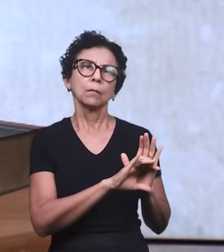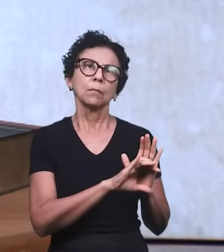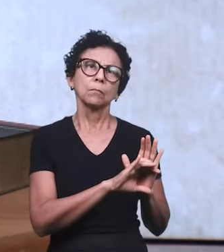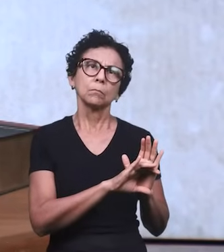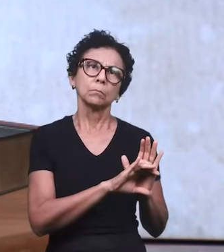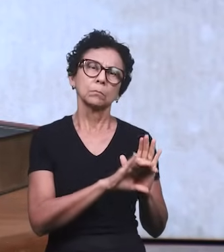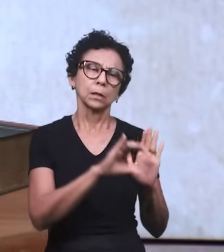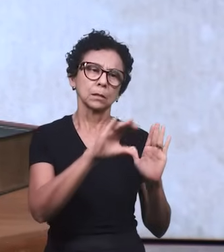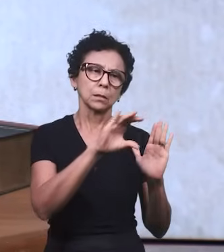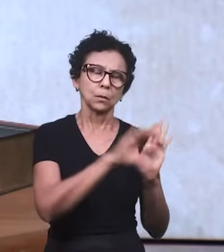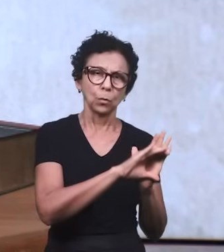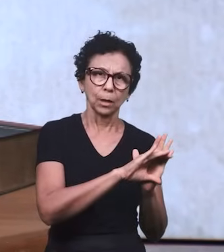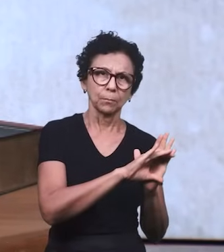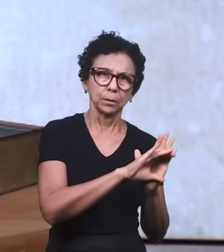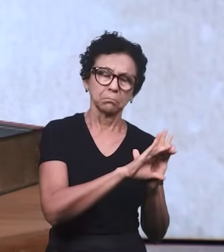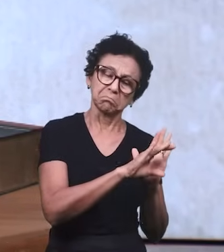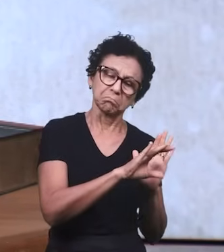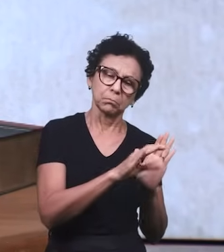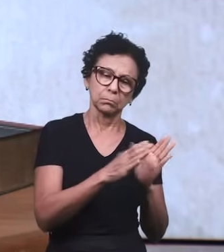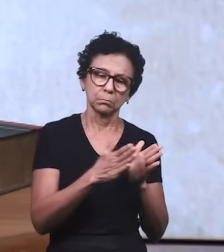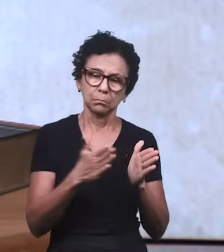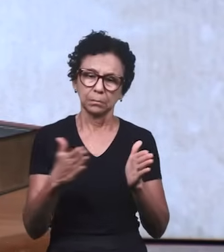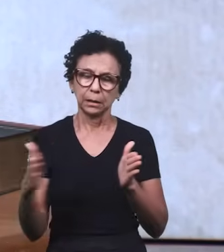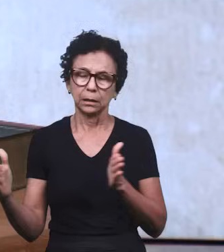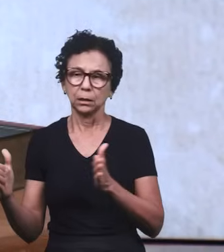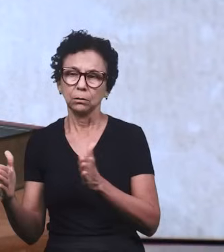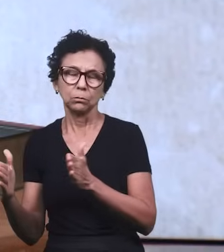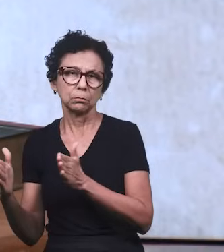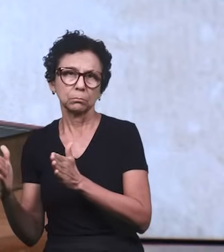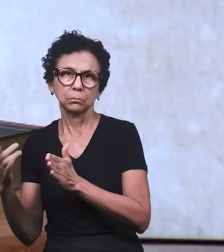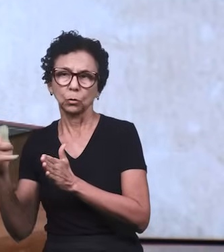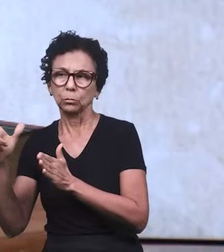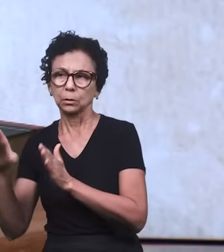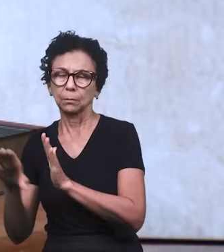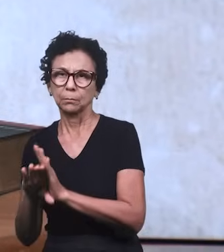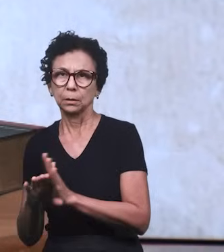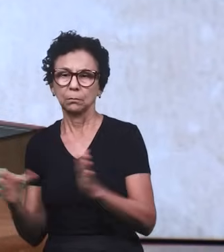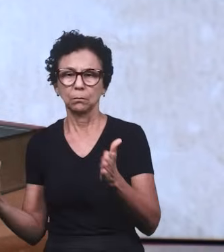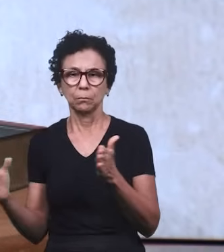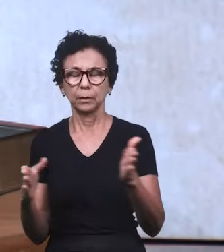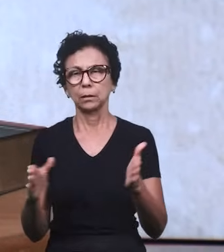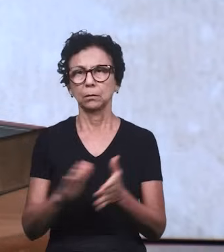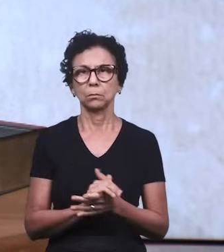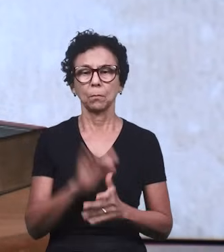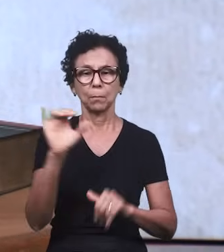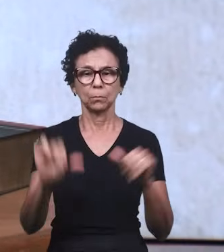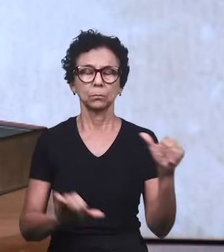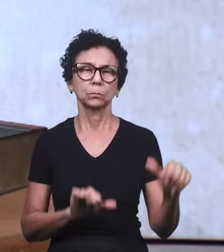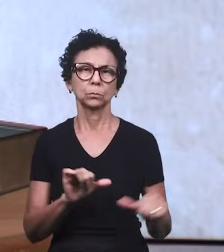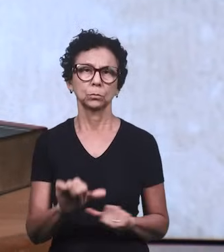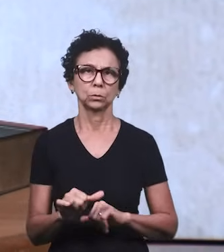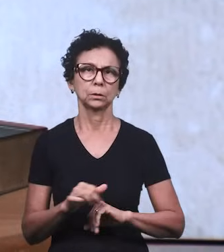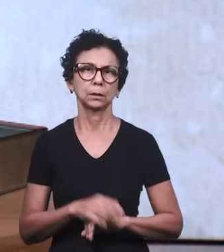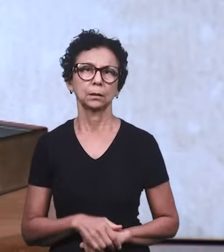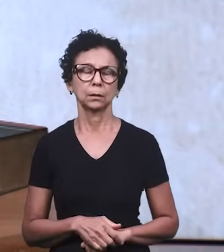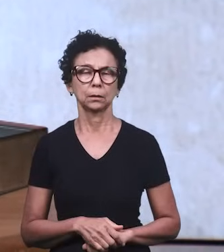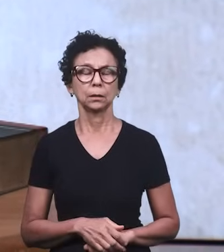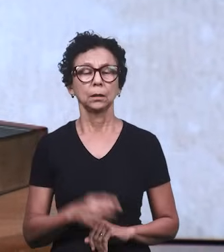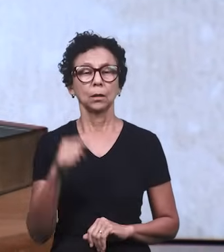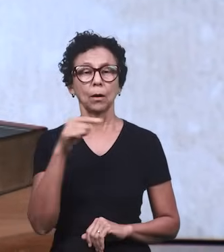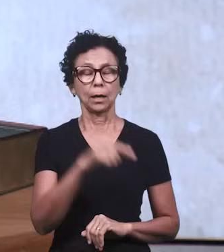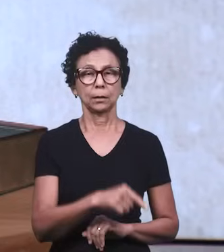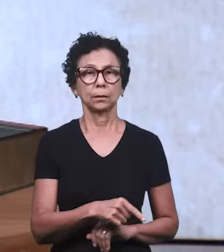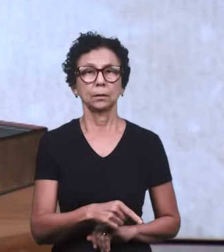Abraão saiu de arã ele tinha 75 anos logo em seguida o senhor fez a ele promessas